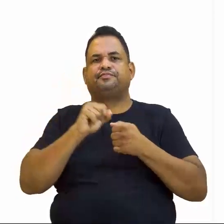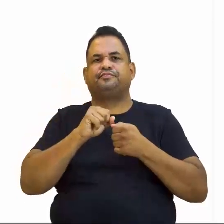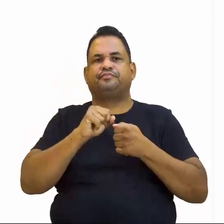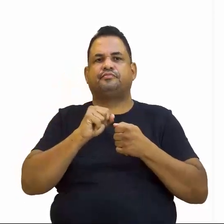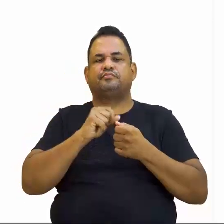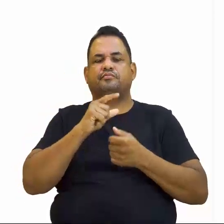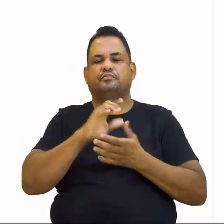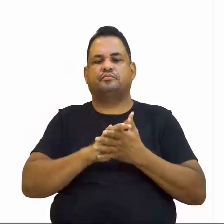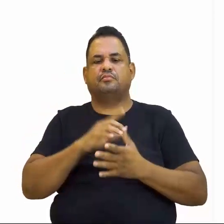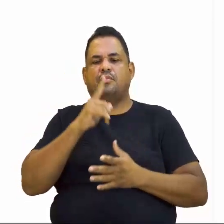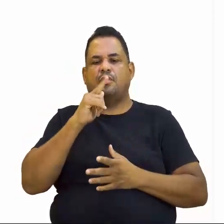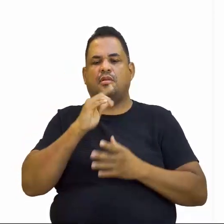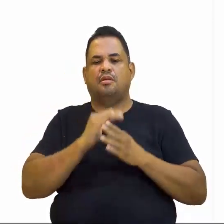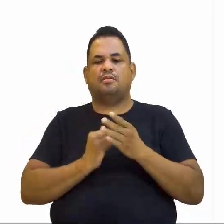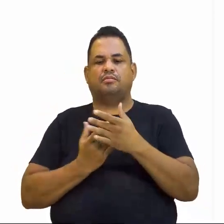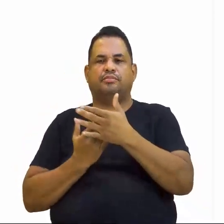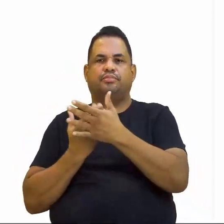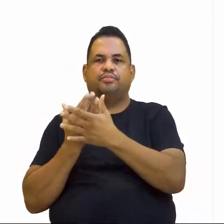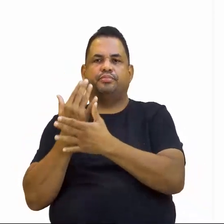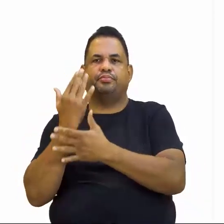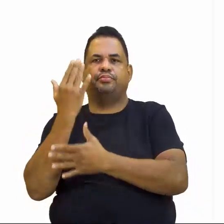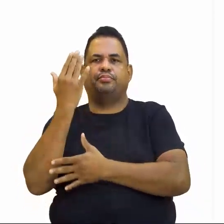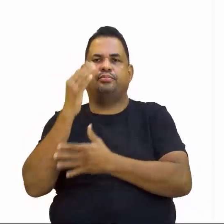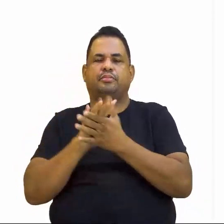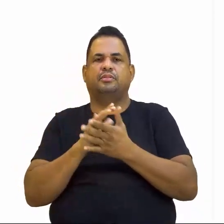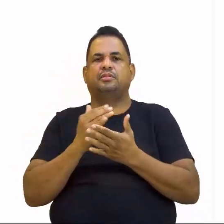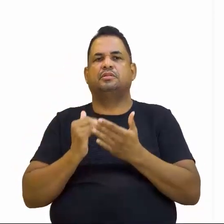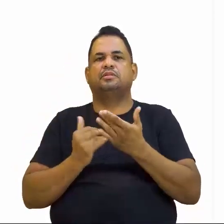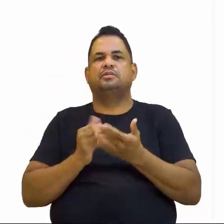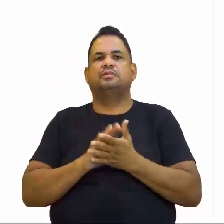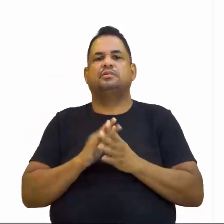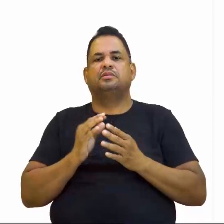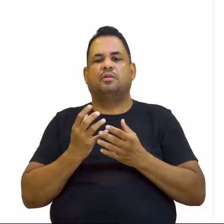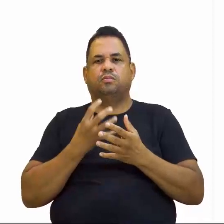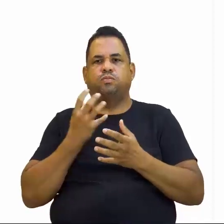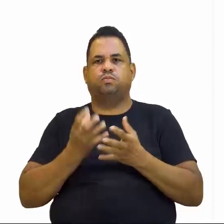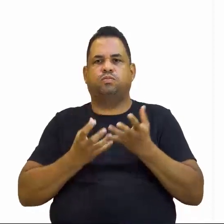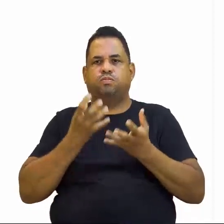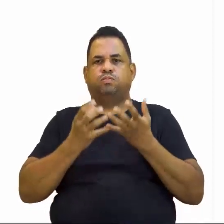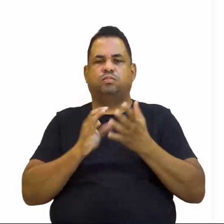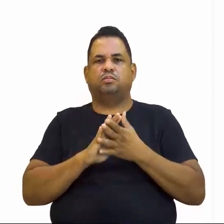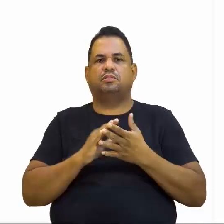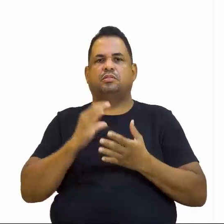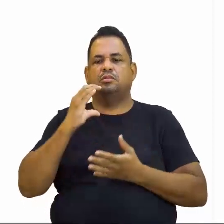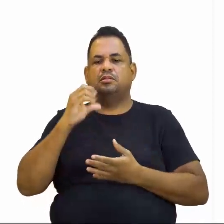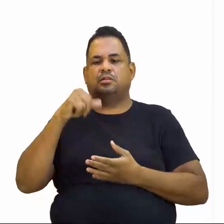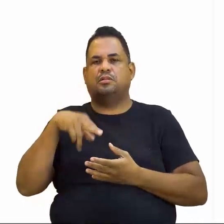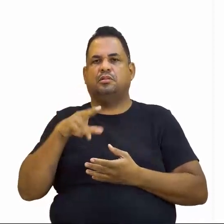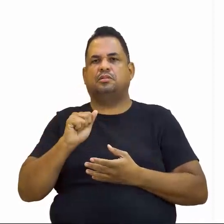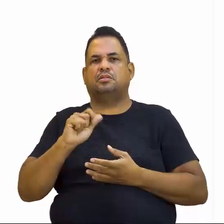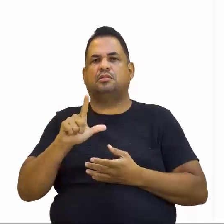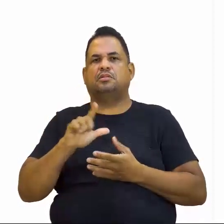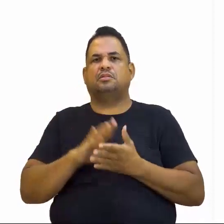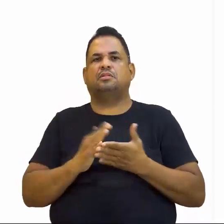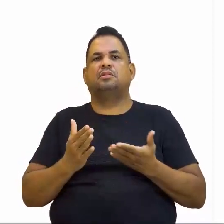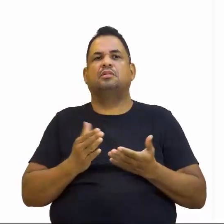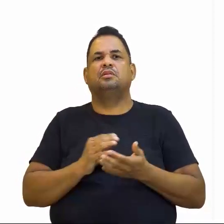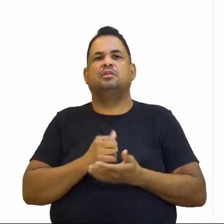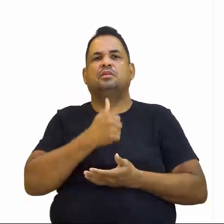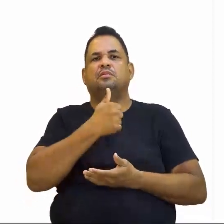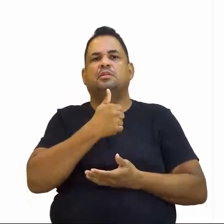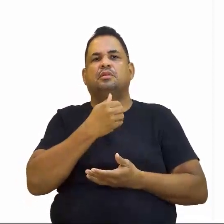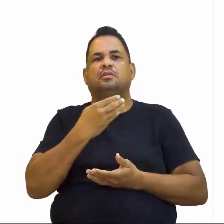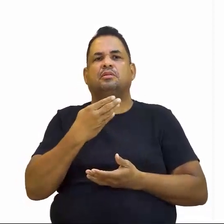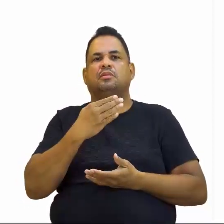a água evapore em 100 graus Celsius e ela ferva, enquanto do cloreto de sódio é mais de